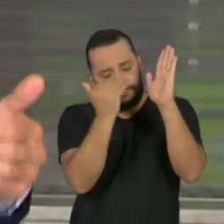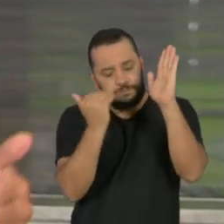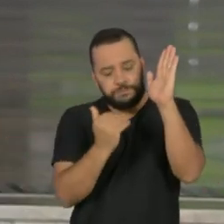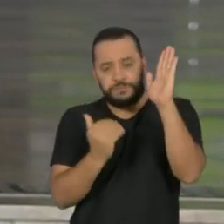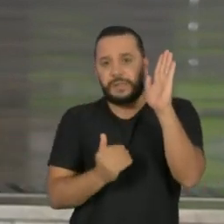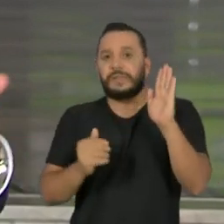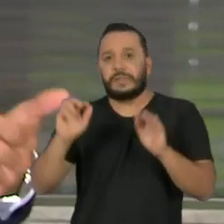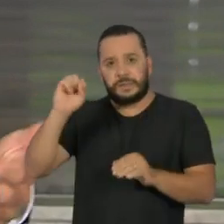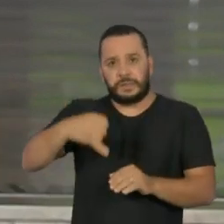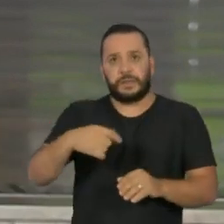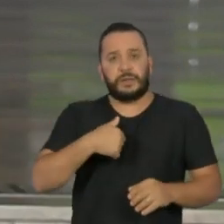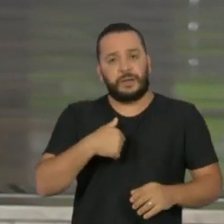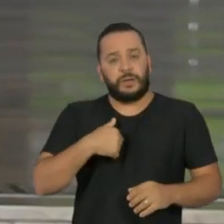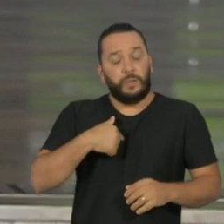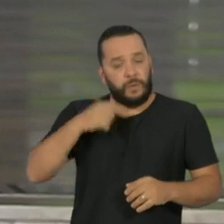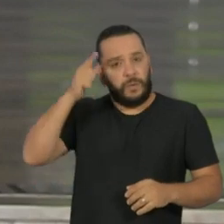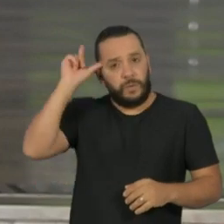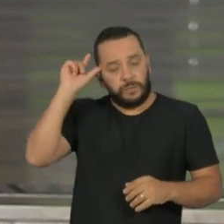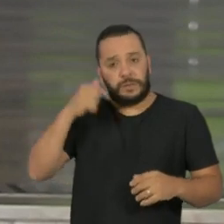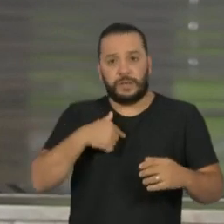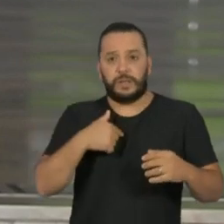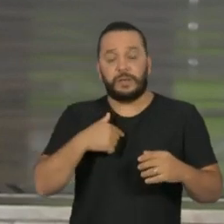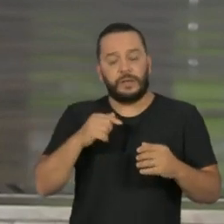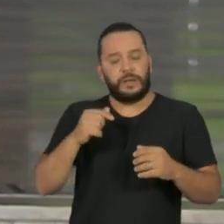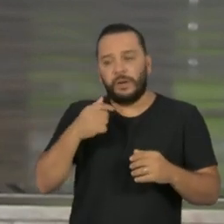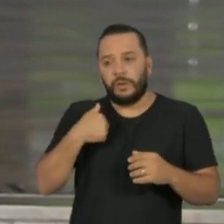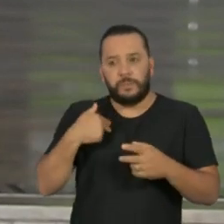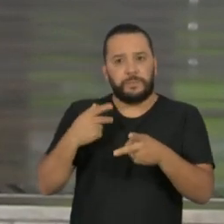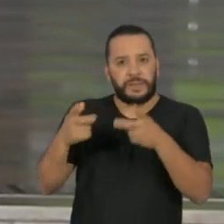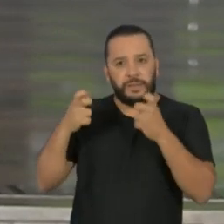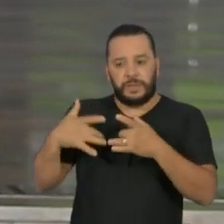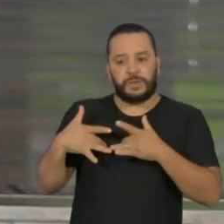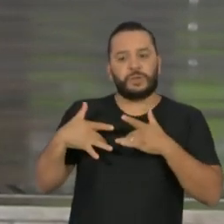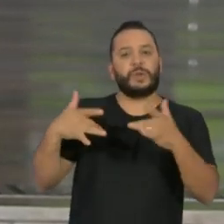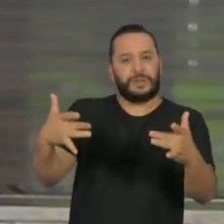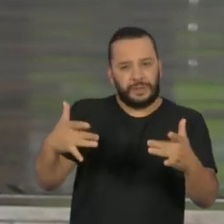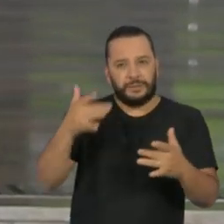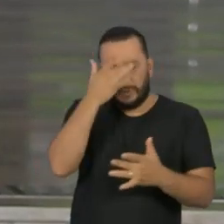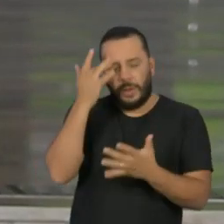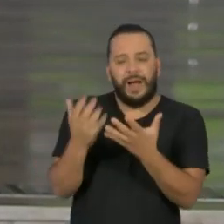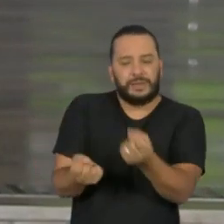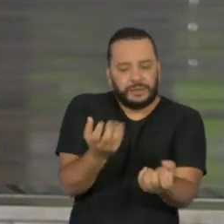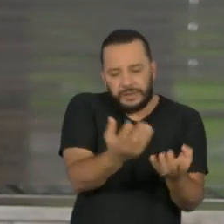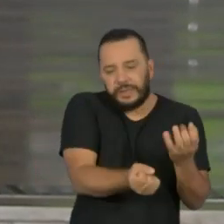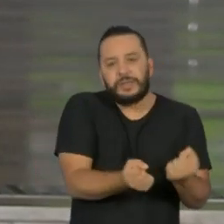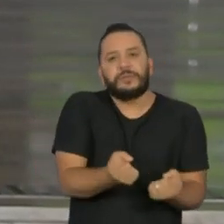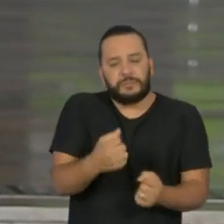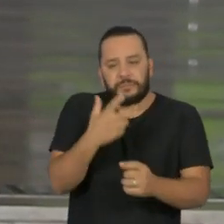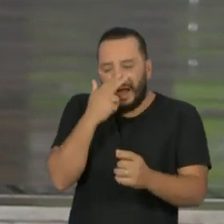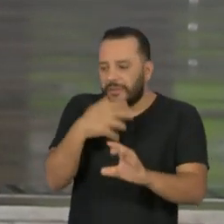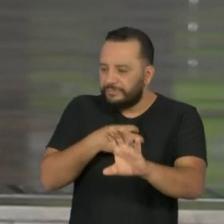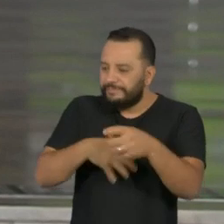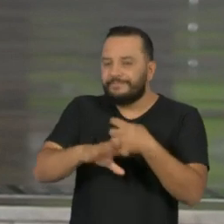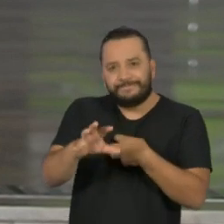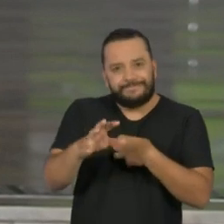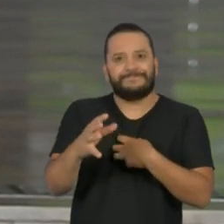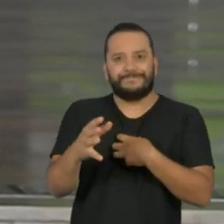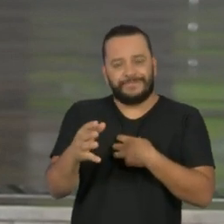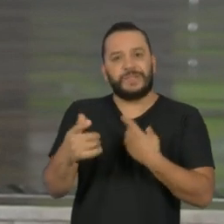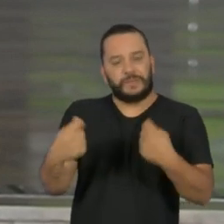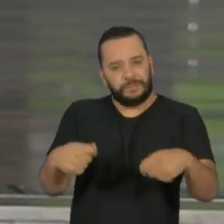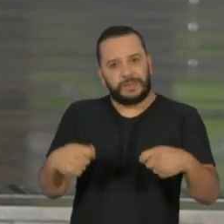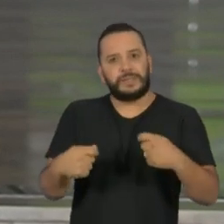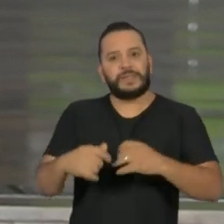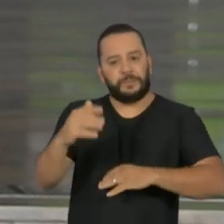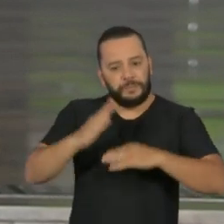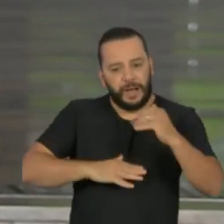A solidariedade tem sido plena e absoluta. Esperamos que continue assim. É o bom sentimento solidário de que a boa